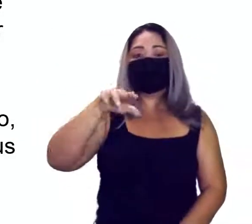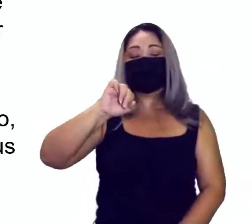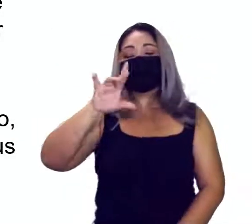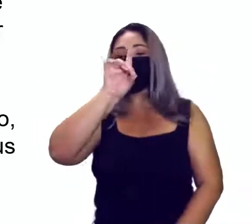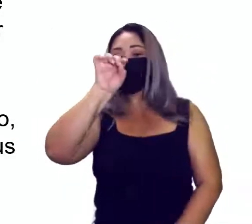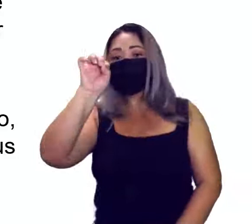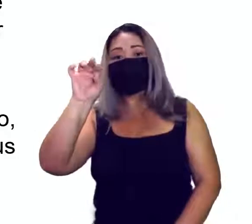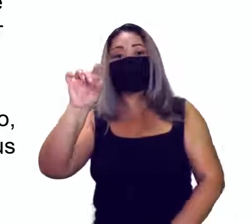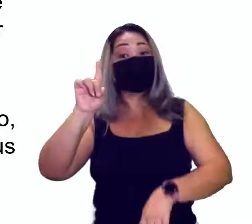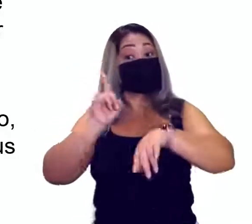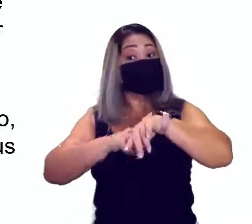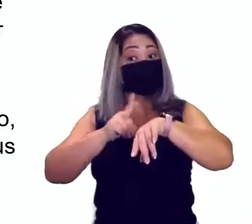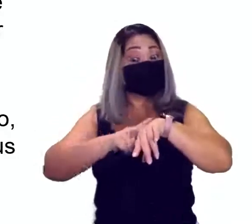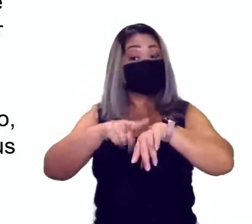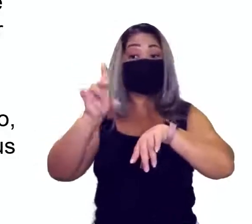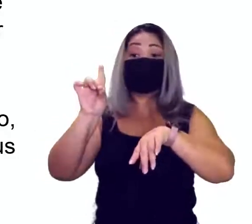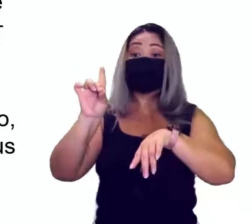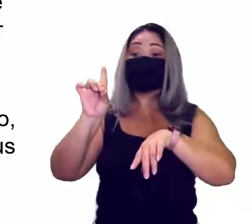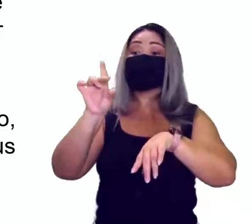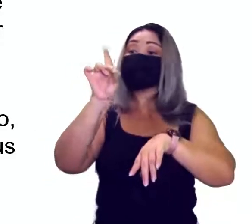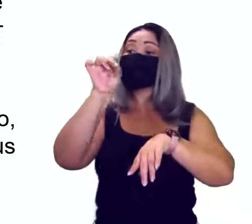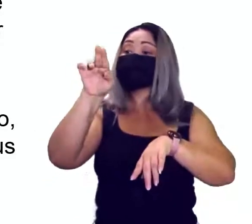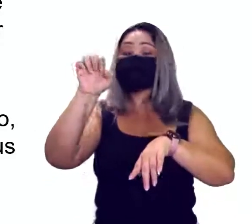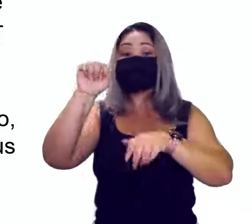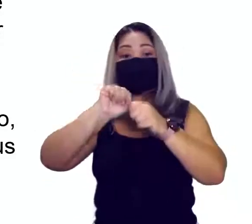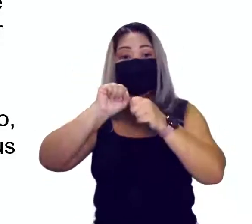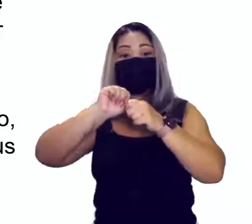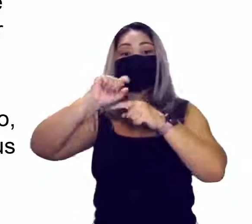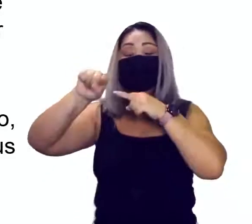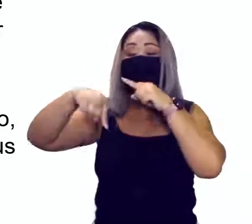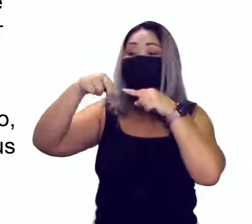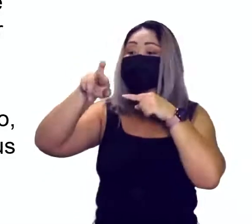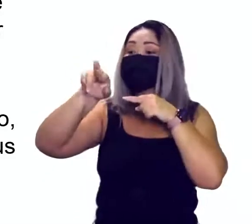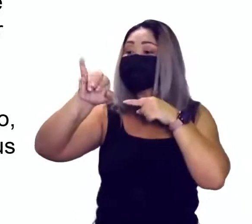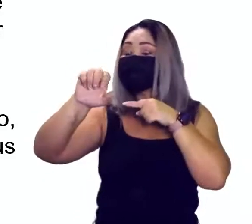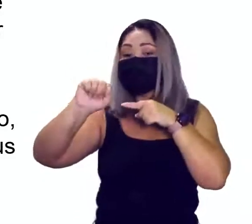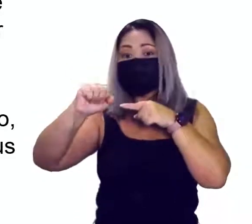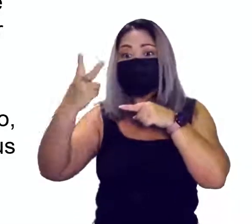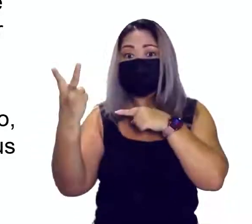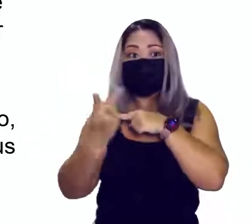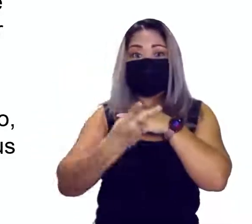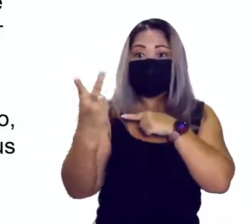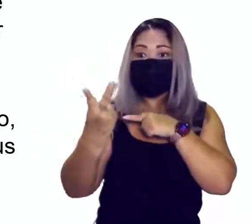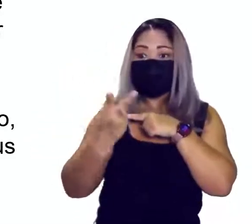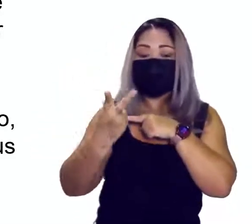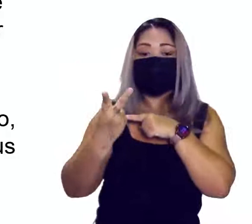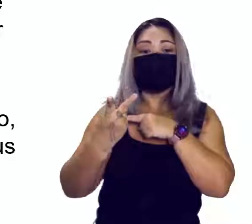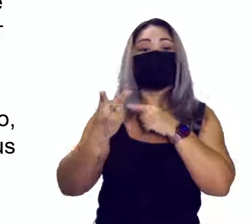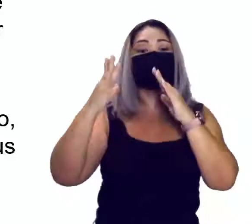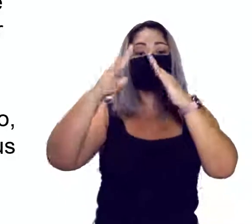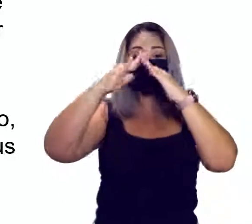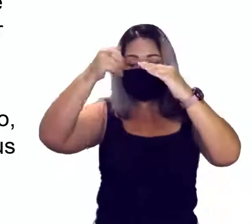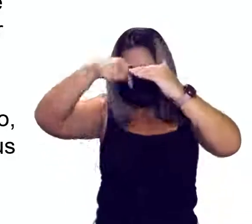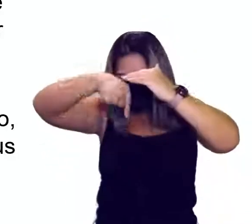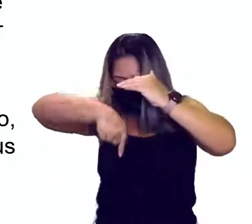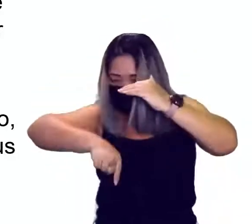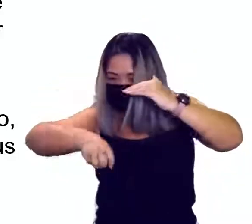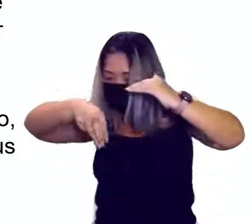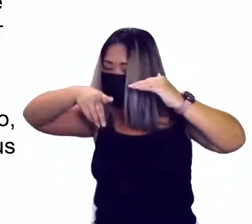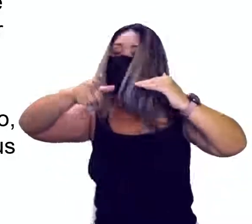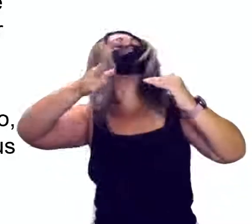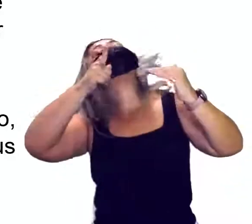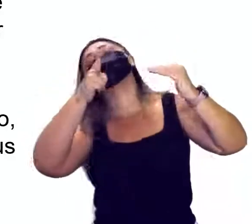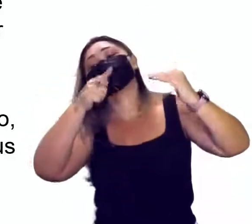tempo e da deusa da fertilidade Reia. Sua casa era no fundo do mar e com